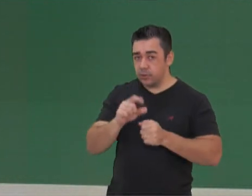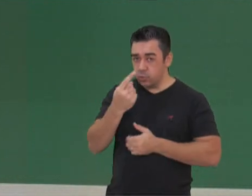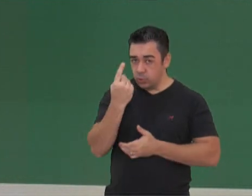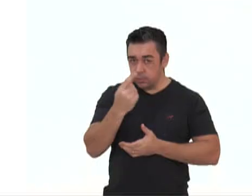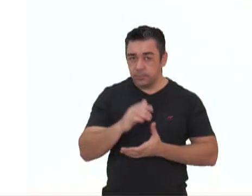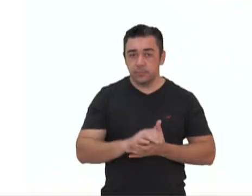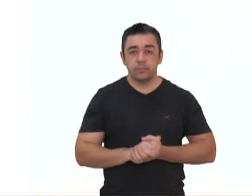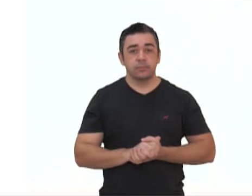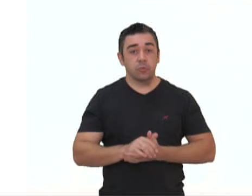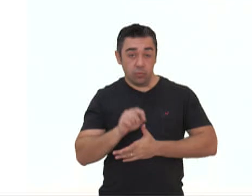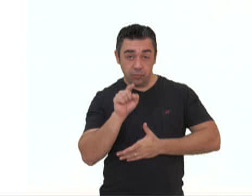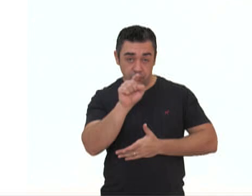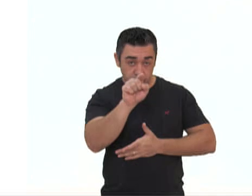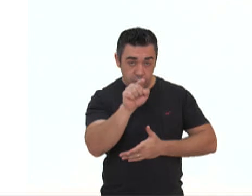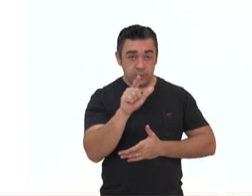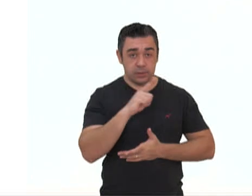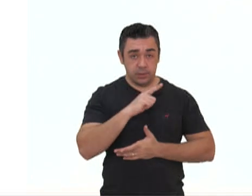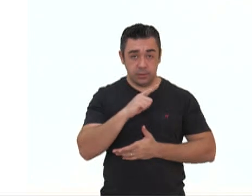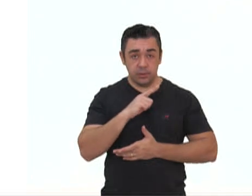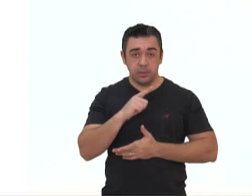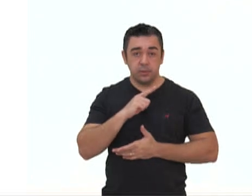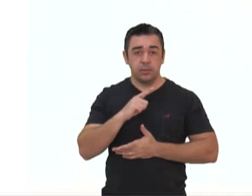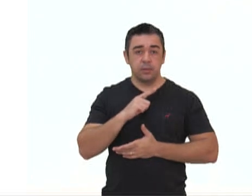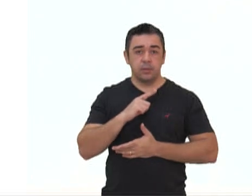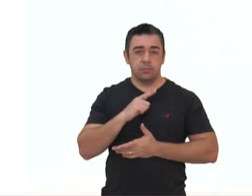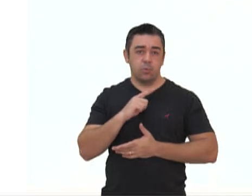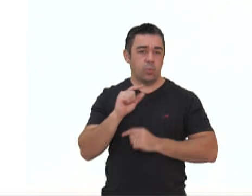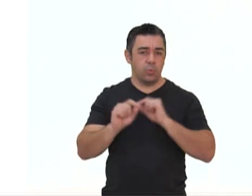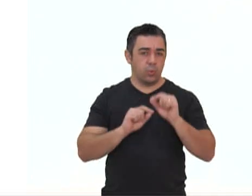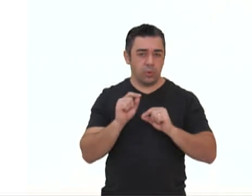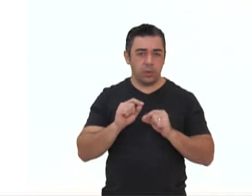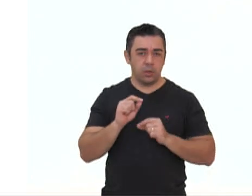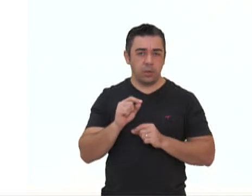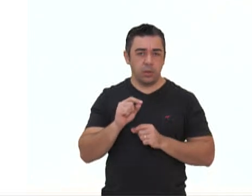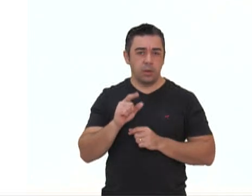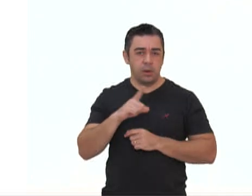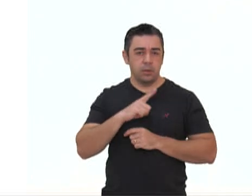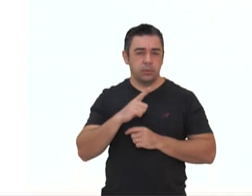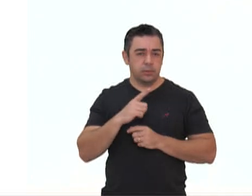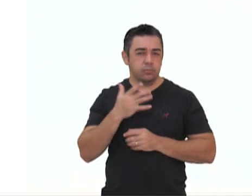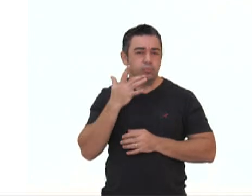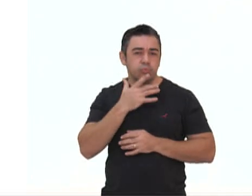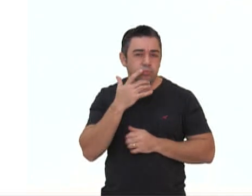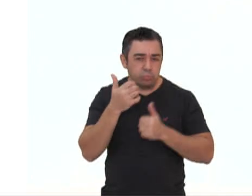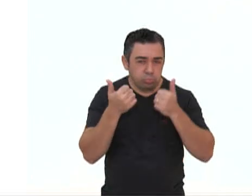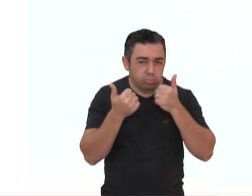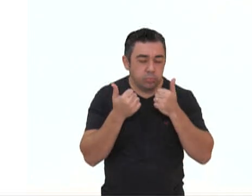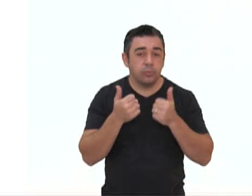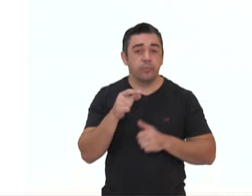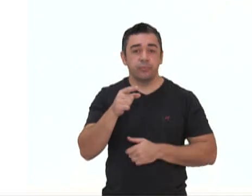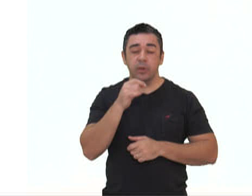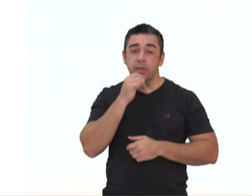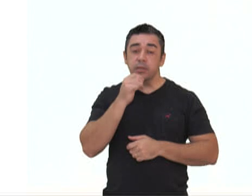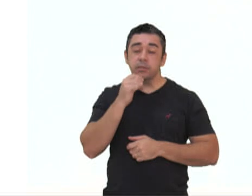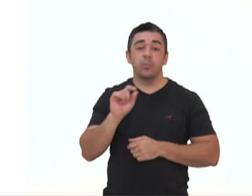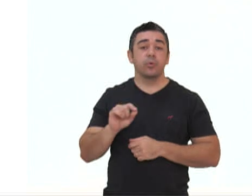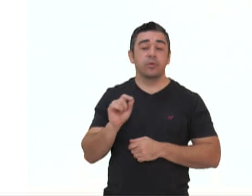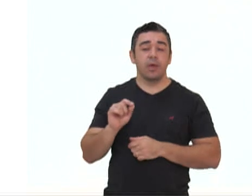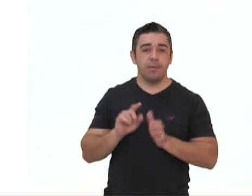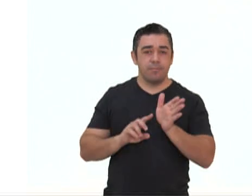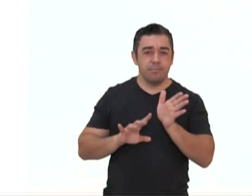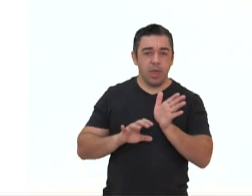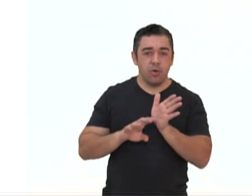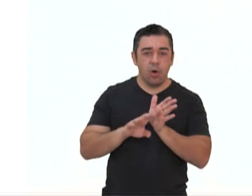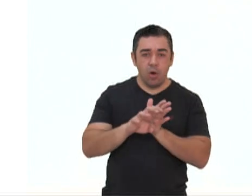sozinhos. Você é um sundae polvilhado de ovo maltine. Alguém te acha gostoso aqui, ó. Pelo menos do ponto de vista dos micróbios. Existem